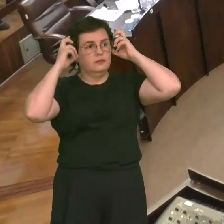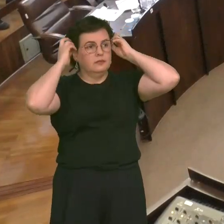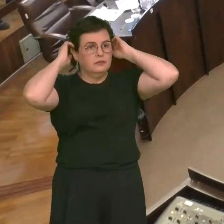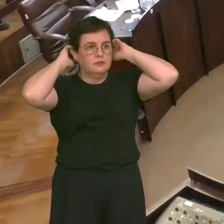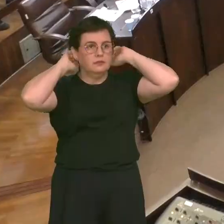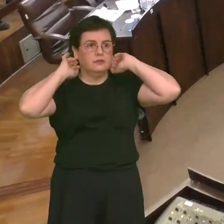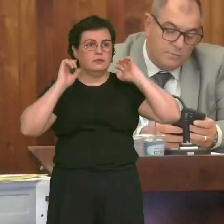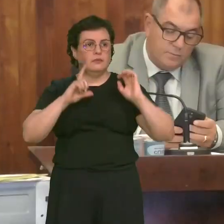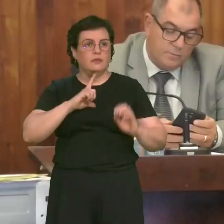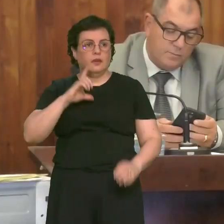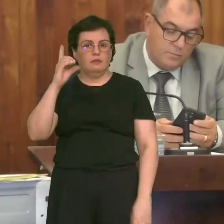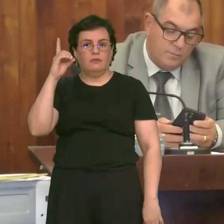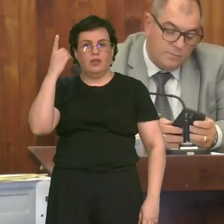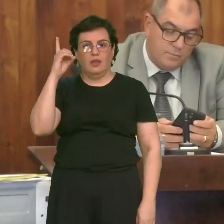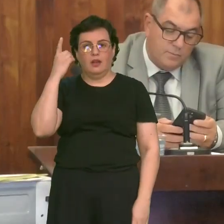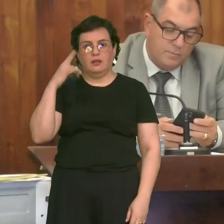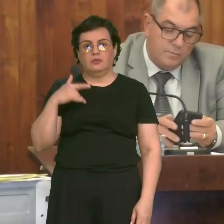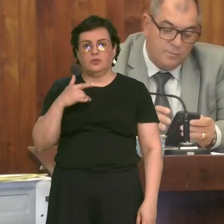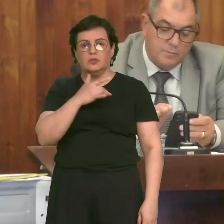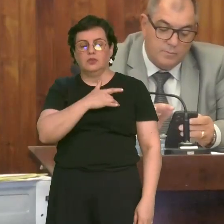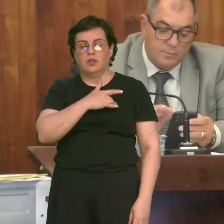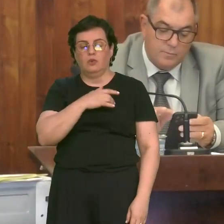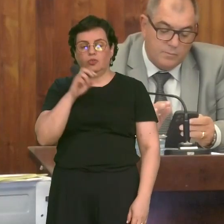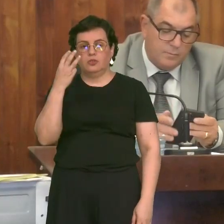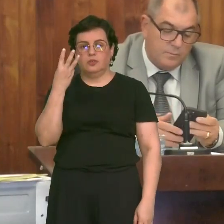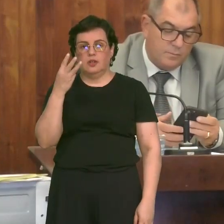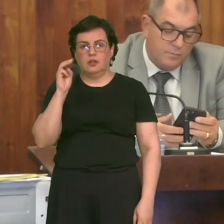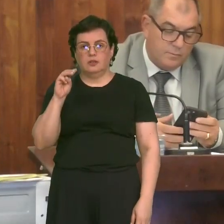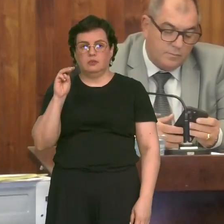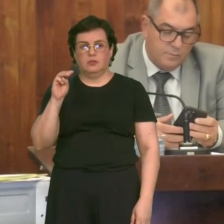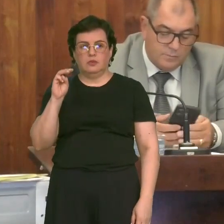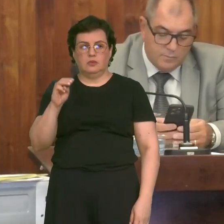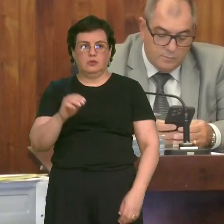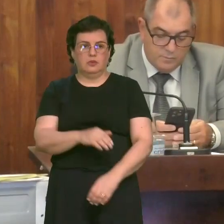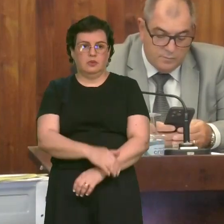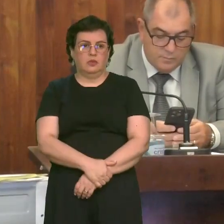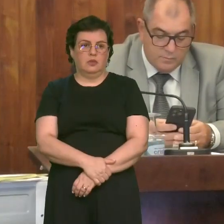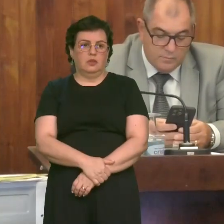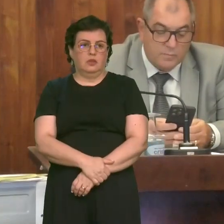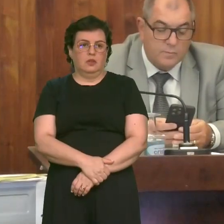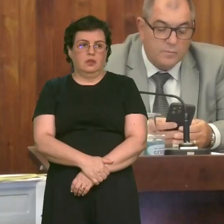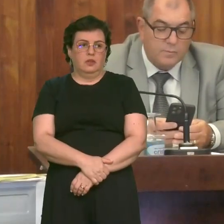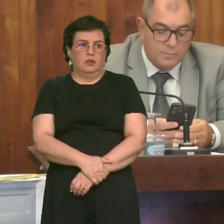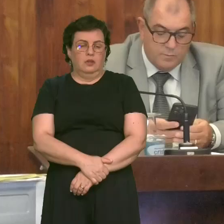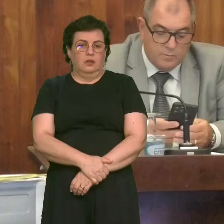com a palavra Vereador Danilo da saúde que dispõe de 3 minutos